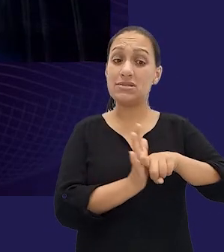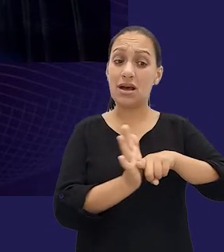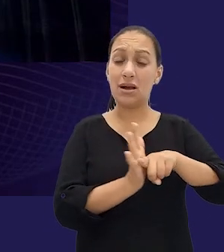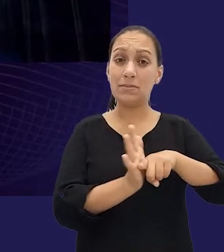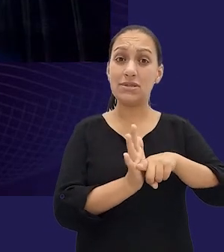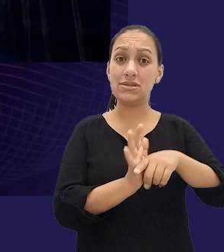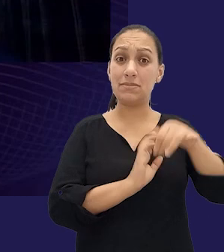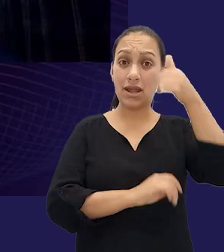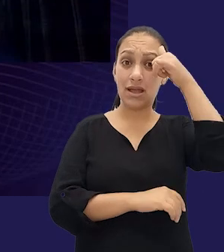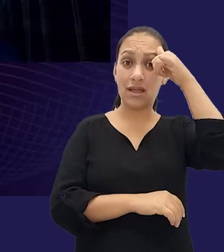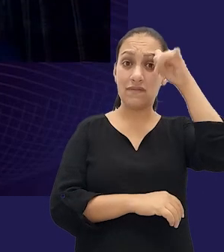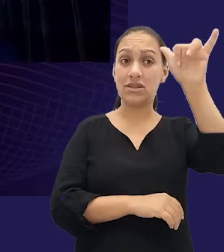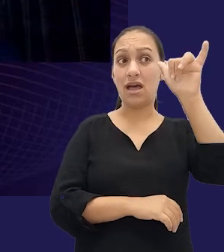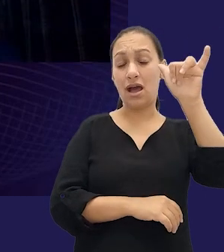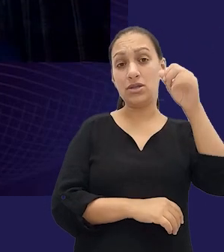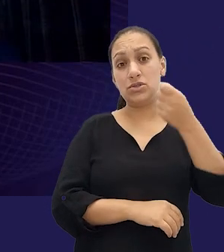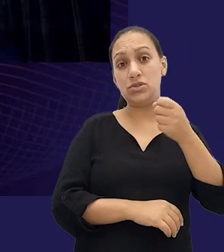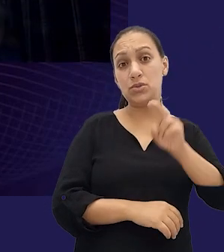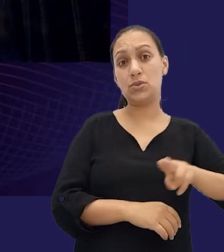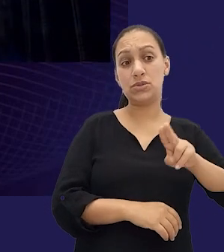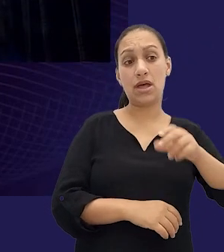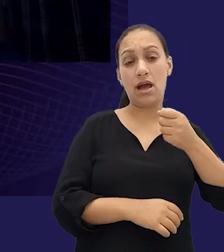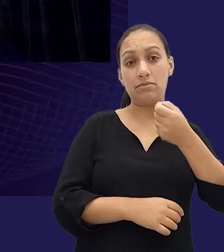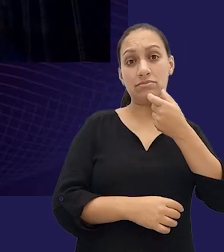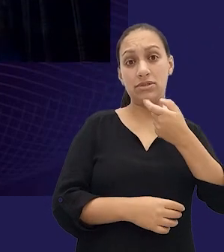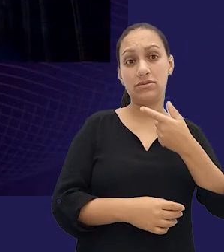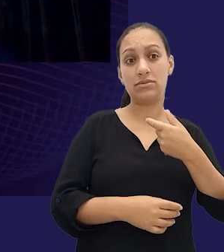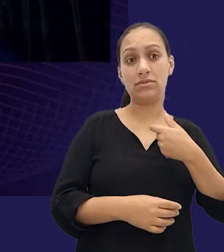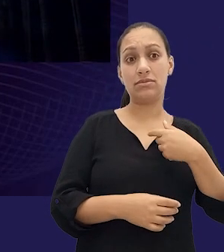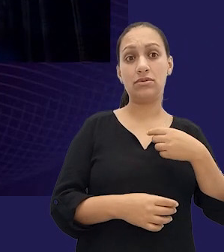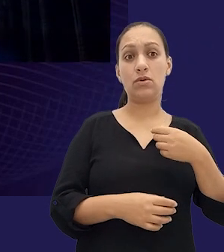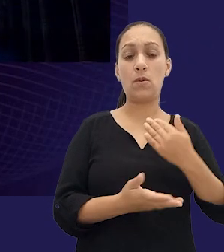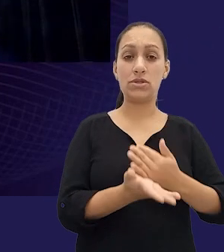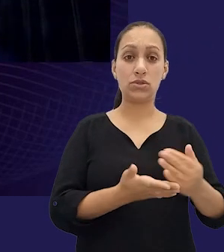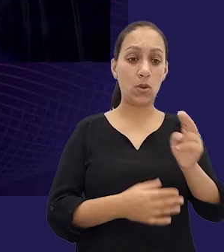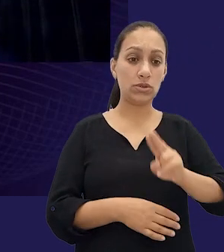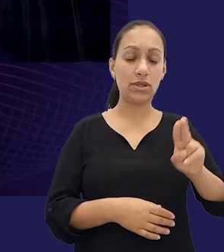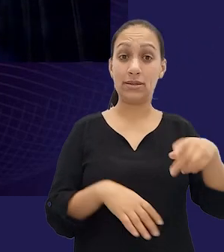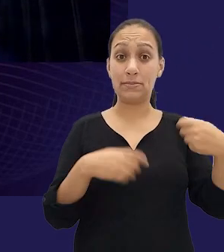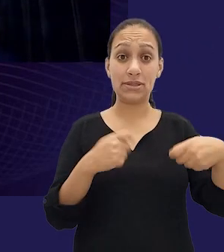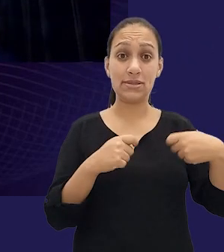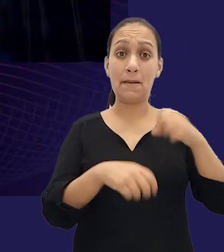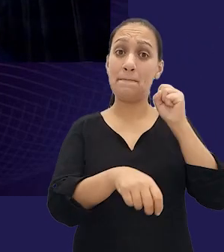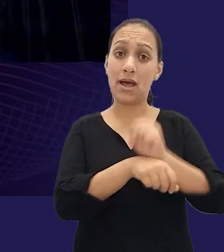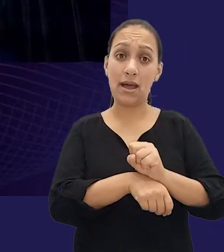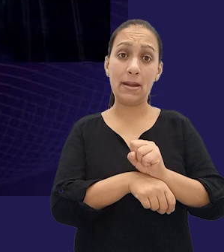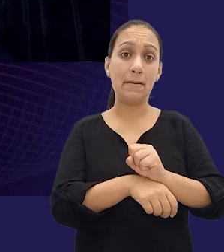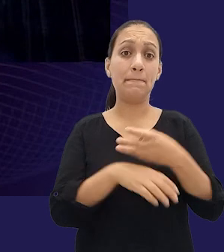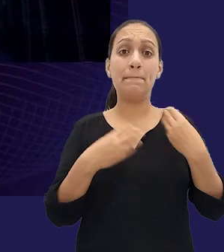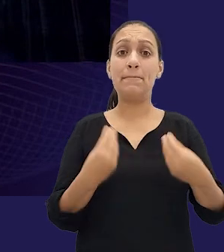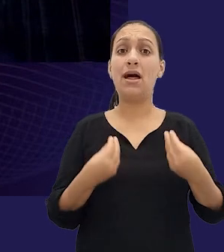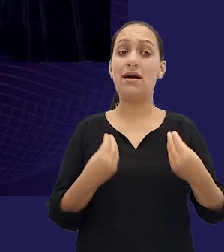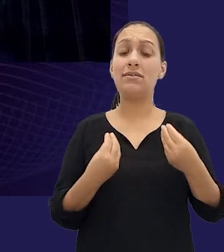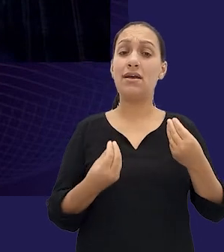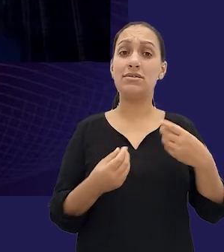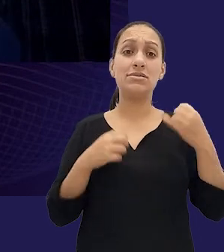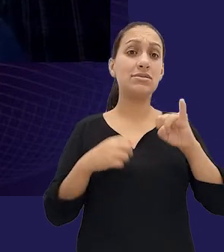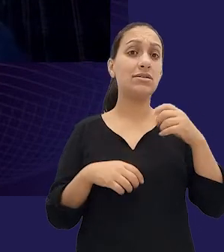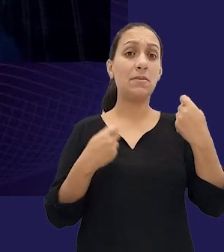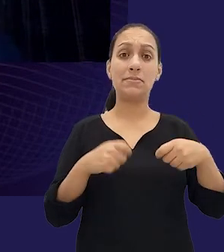possibilidade do antimicrobiano. Então, começou a usar, não precisa? Para de usar. Para que continuar usando se não